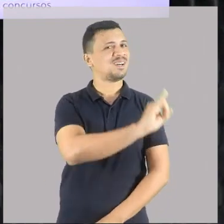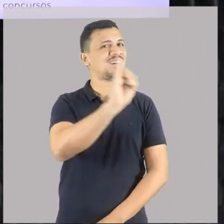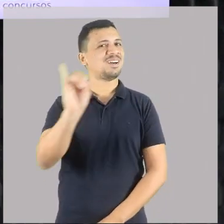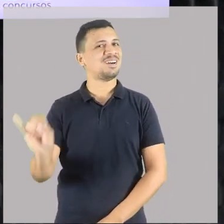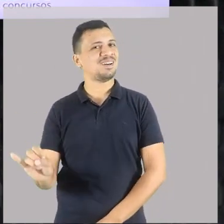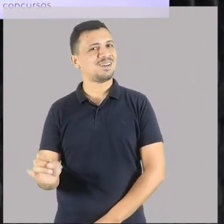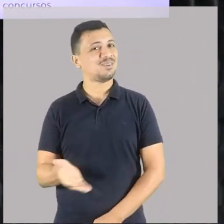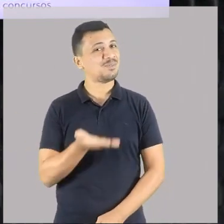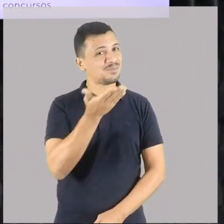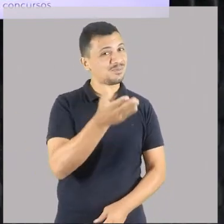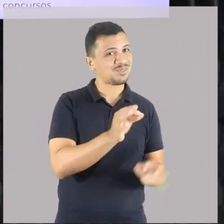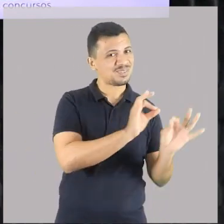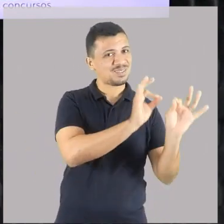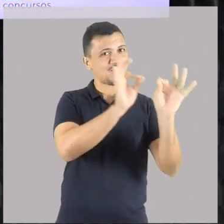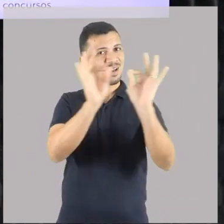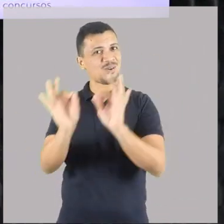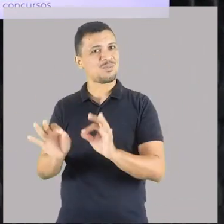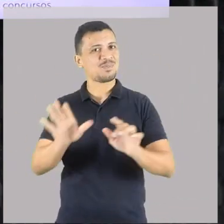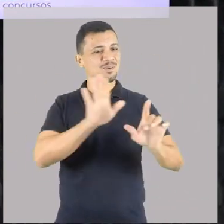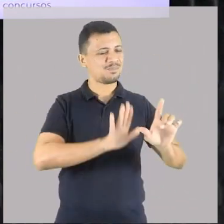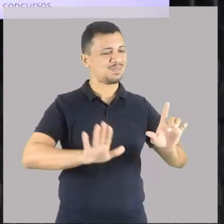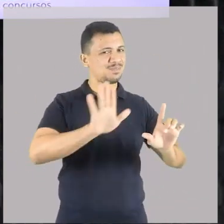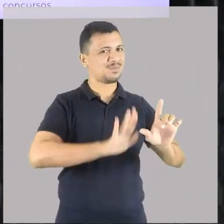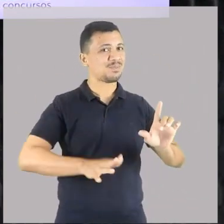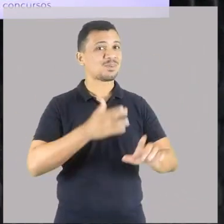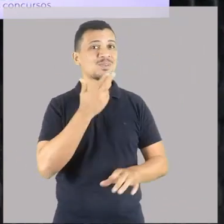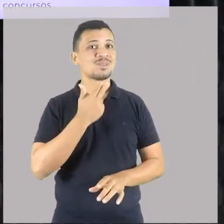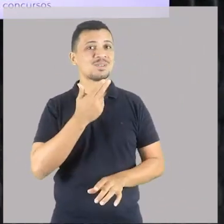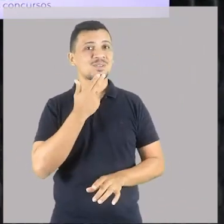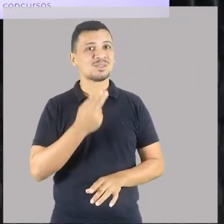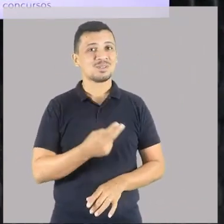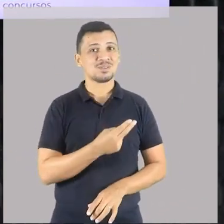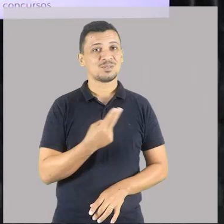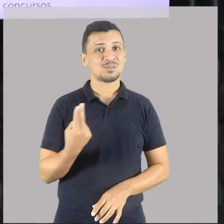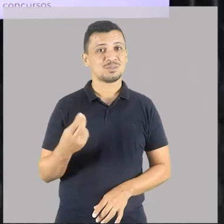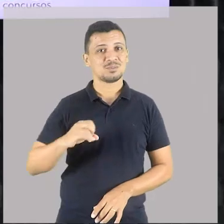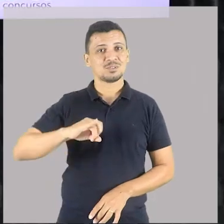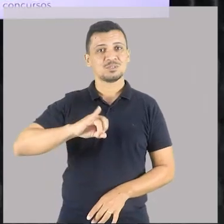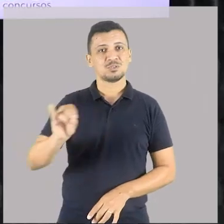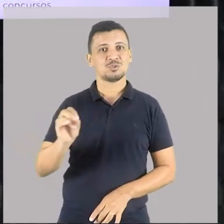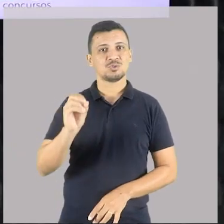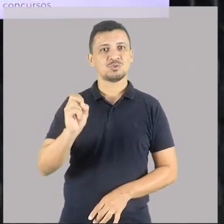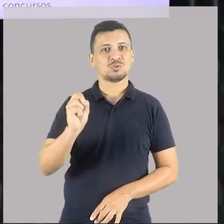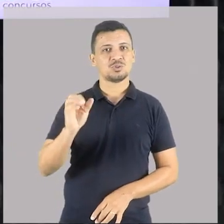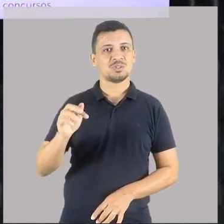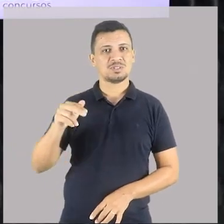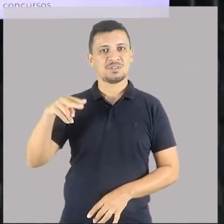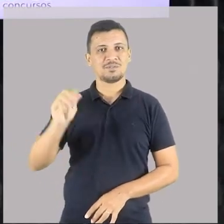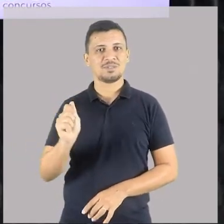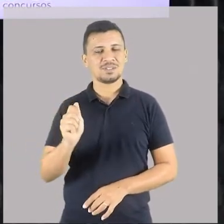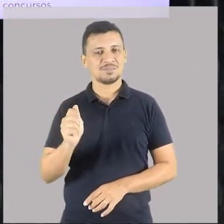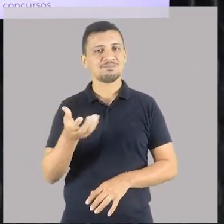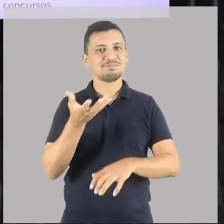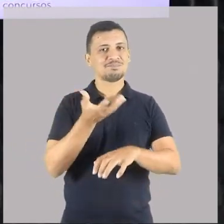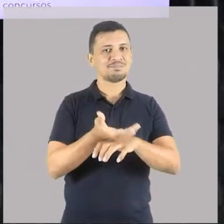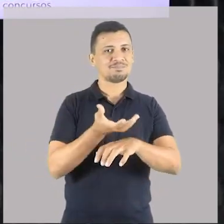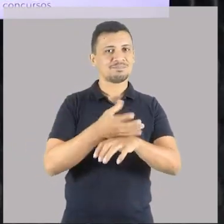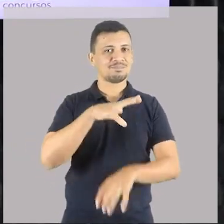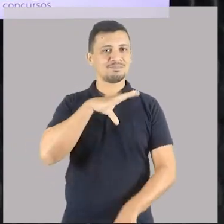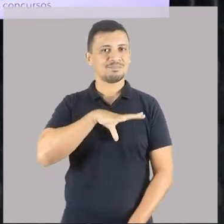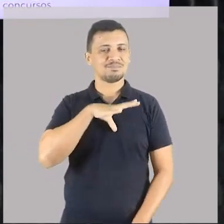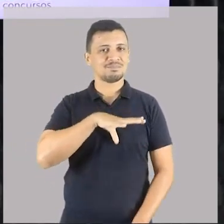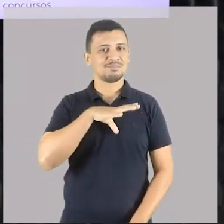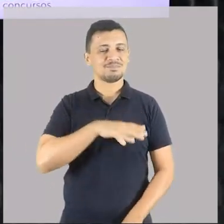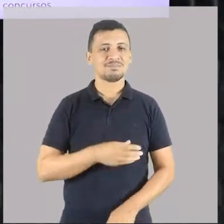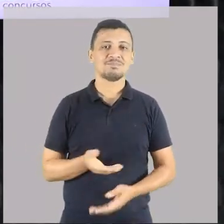Olá, você que nos acompanha na plataforma Gonçalves Dias, sou a professora Josefina Oliveira, professora de língua portuguesa. Estamos aqui para mais